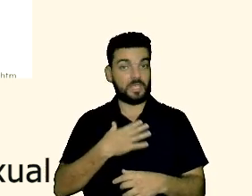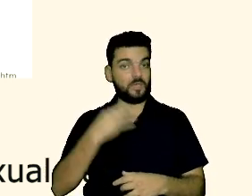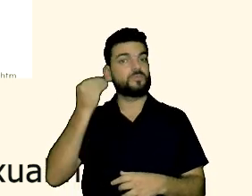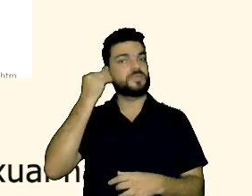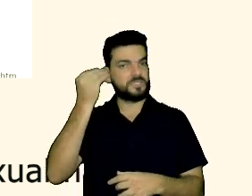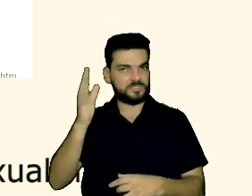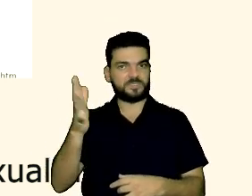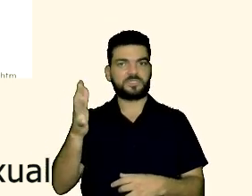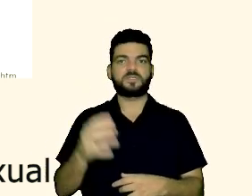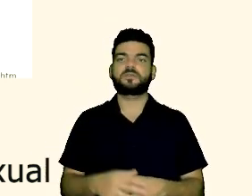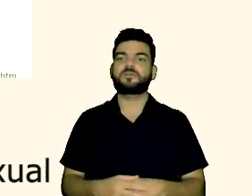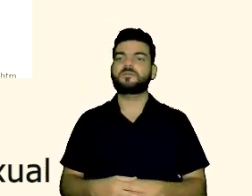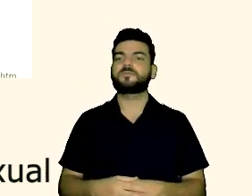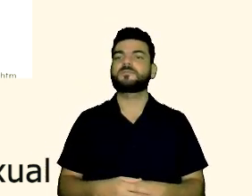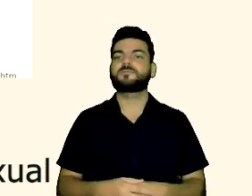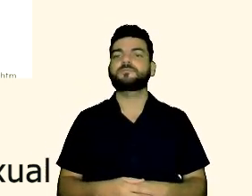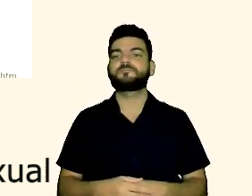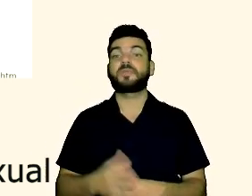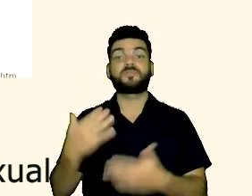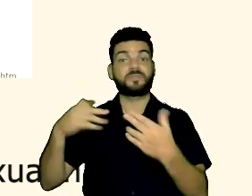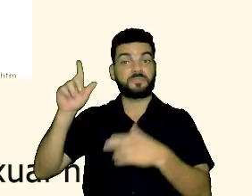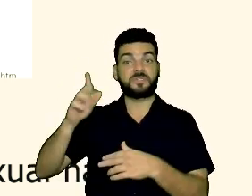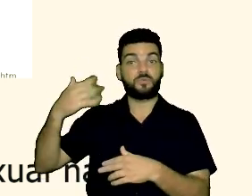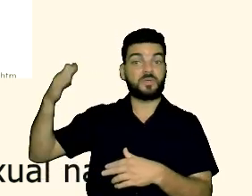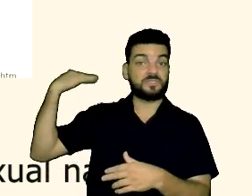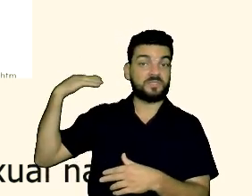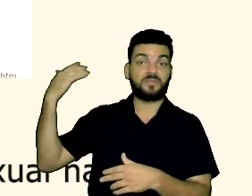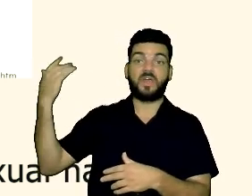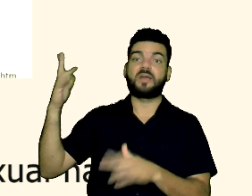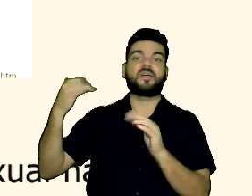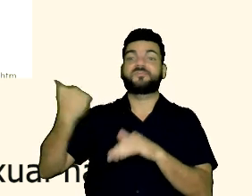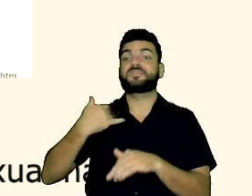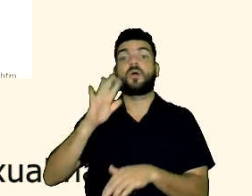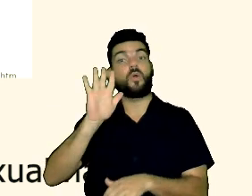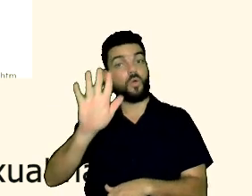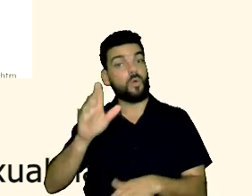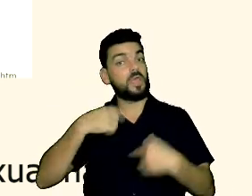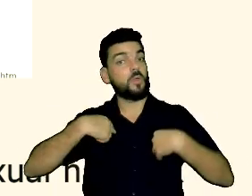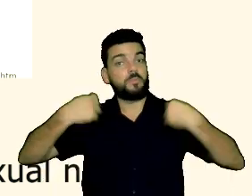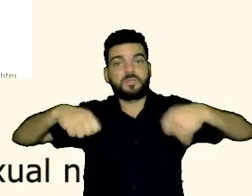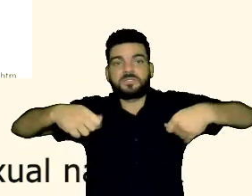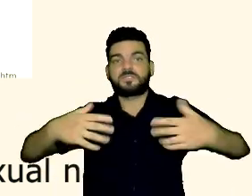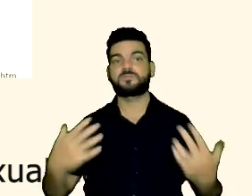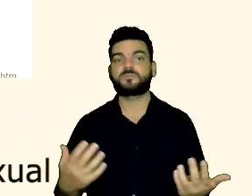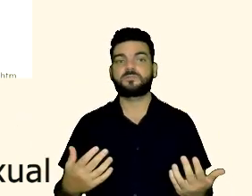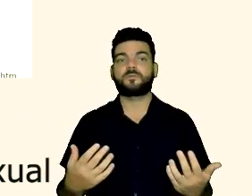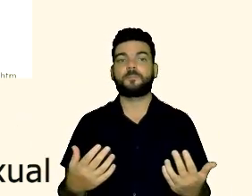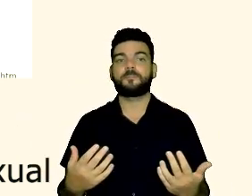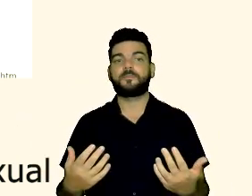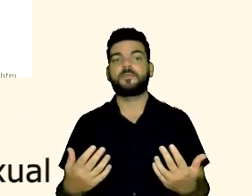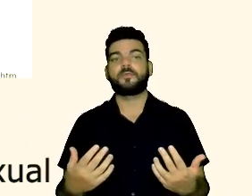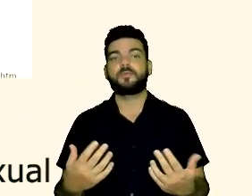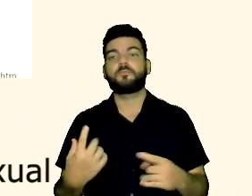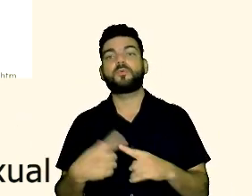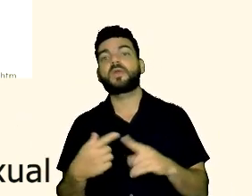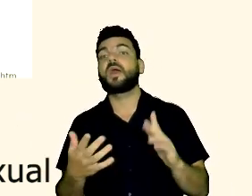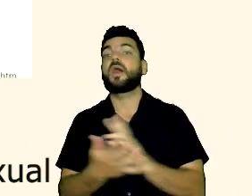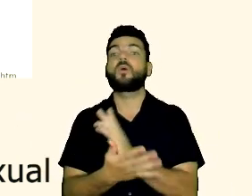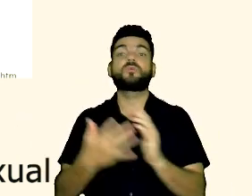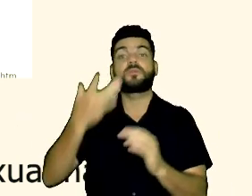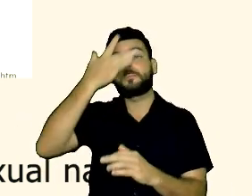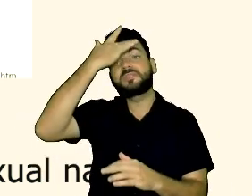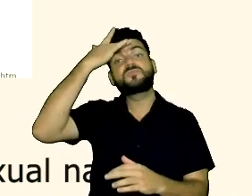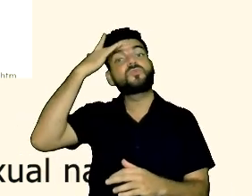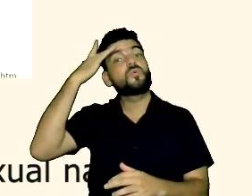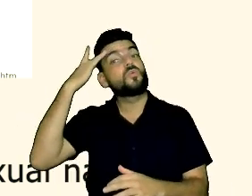por exemplo, olha, eu preciso, tem gente, muito essa expressão, tem gente que podia comer menos, porque daí não engordava